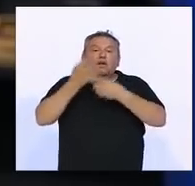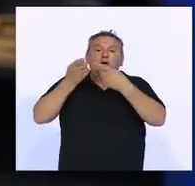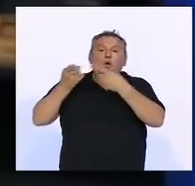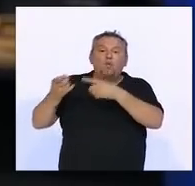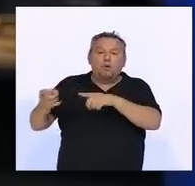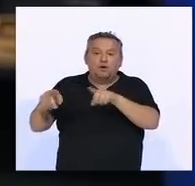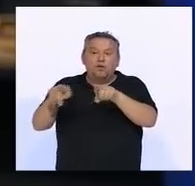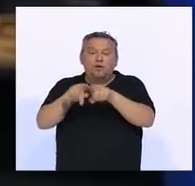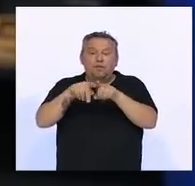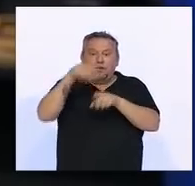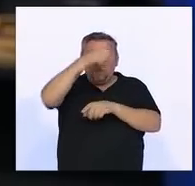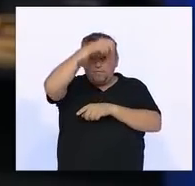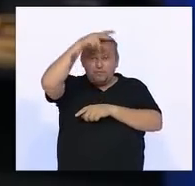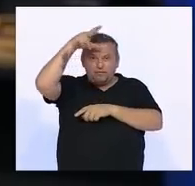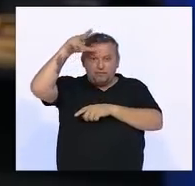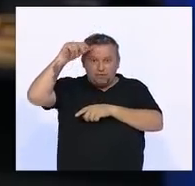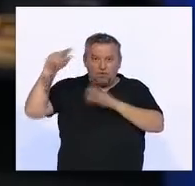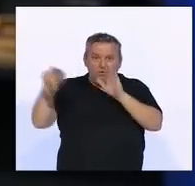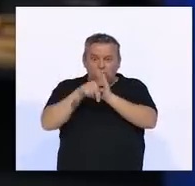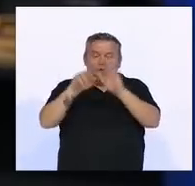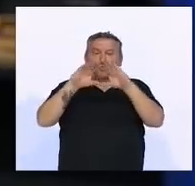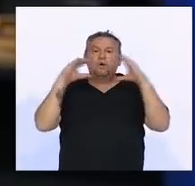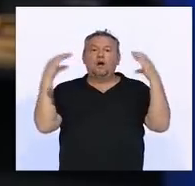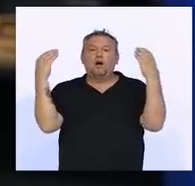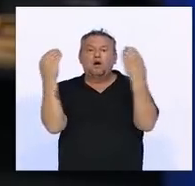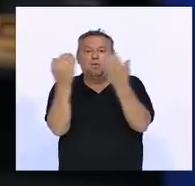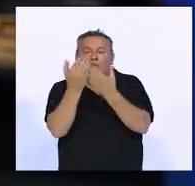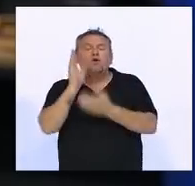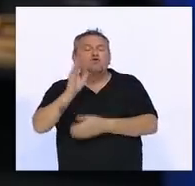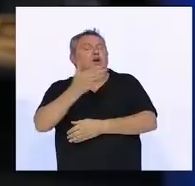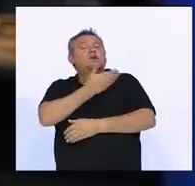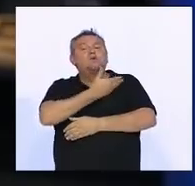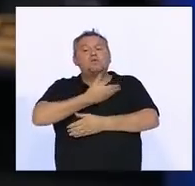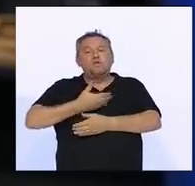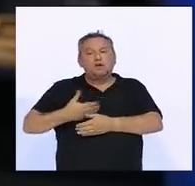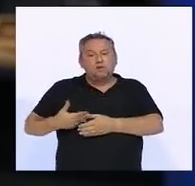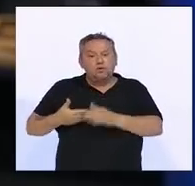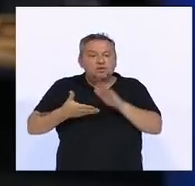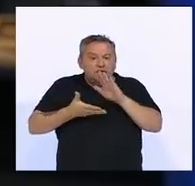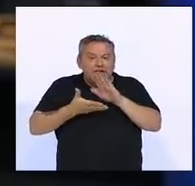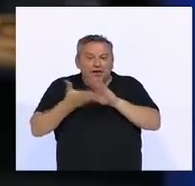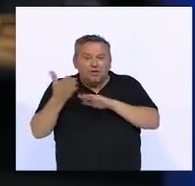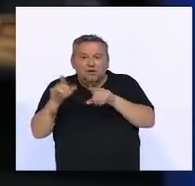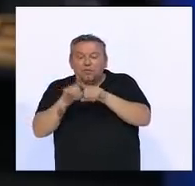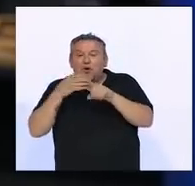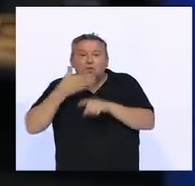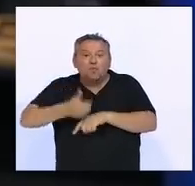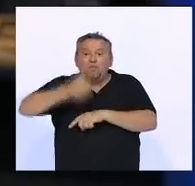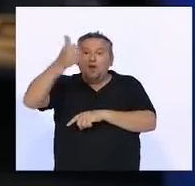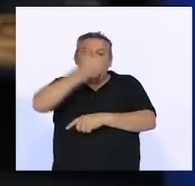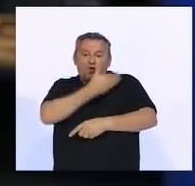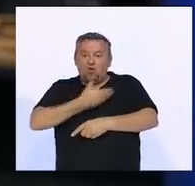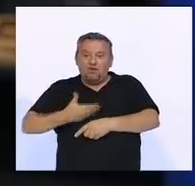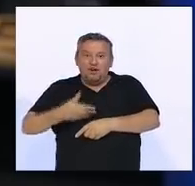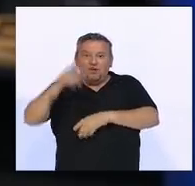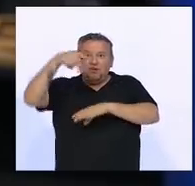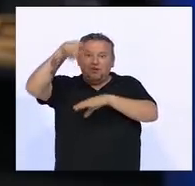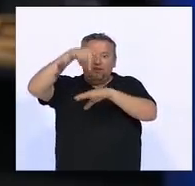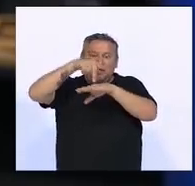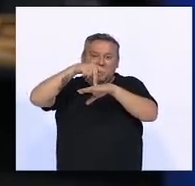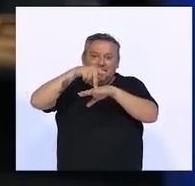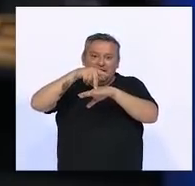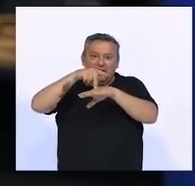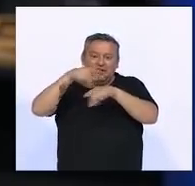foi prefeito e conviveu com Câmara Municipal, já foi governador e saiu como o melhor governador do país naquela época